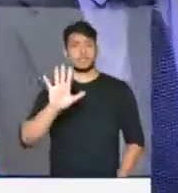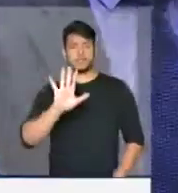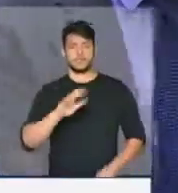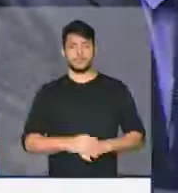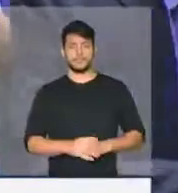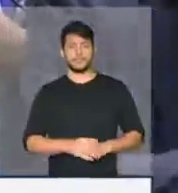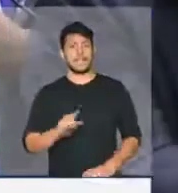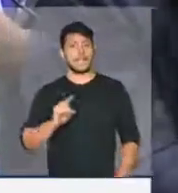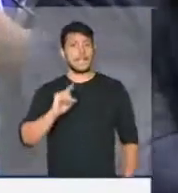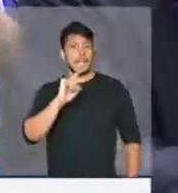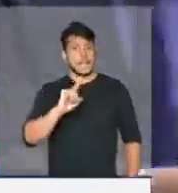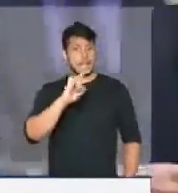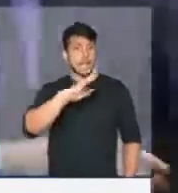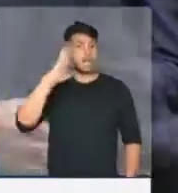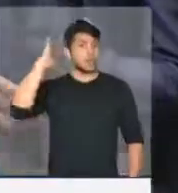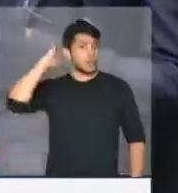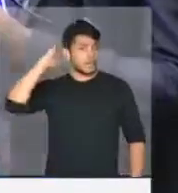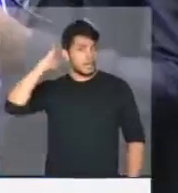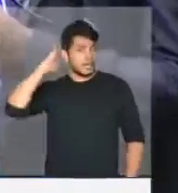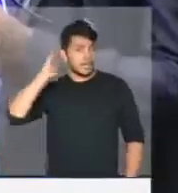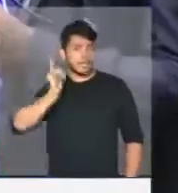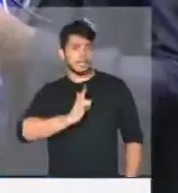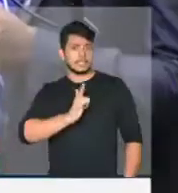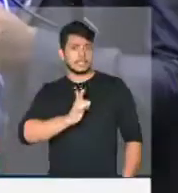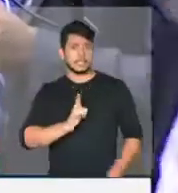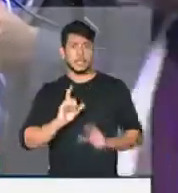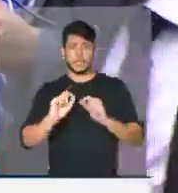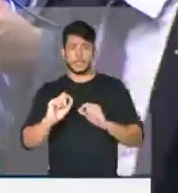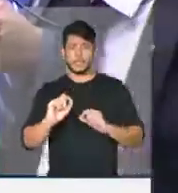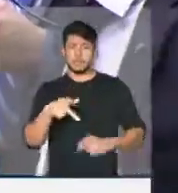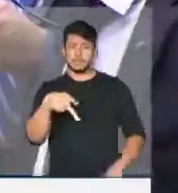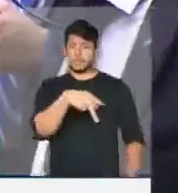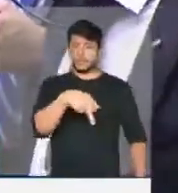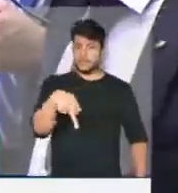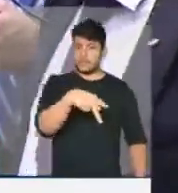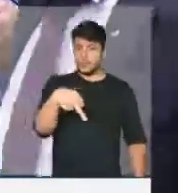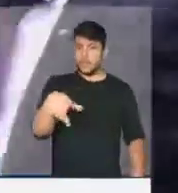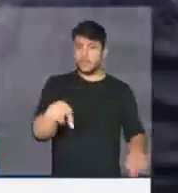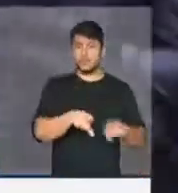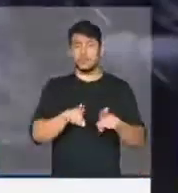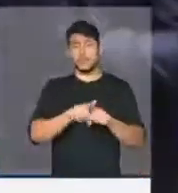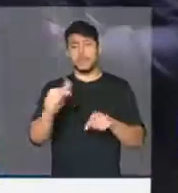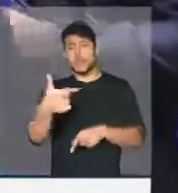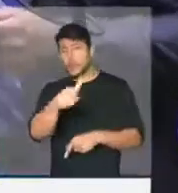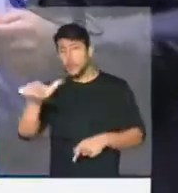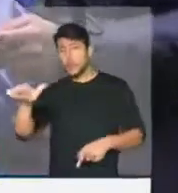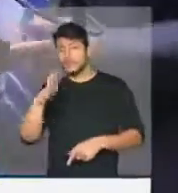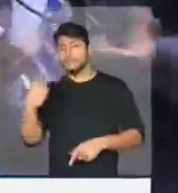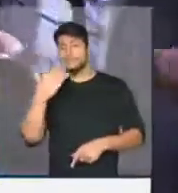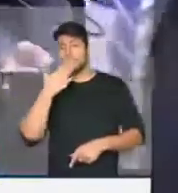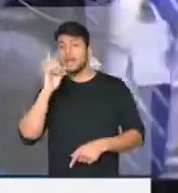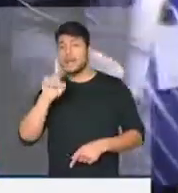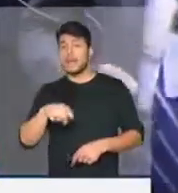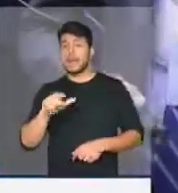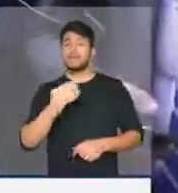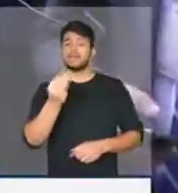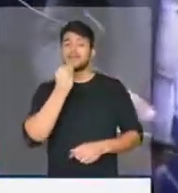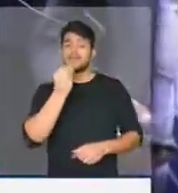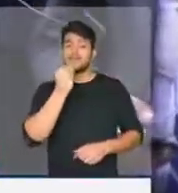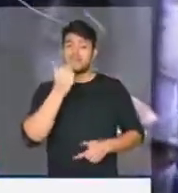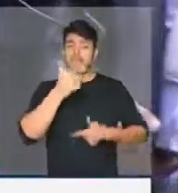São professores e outros profissionais para a rede federal de educação